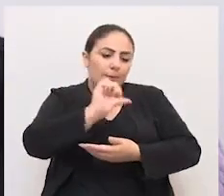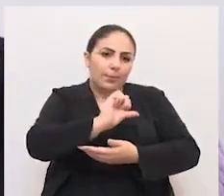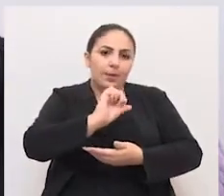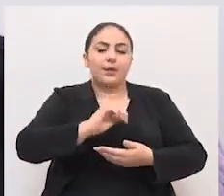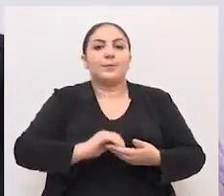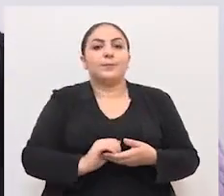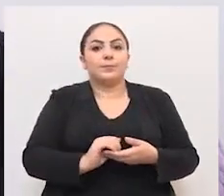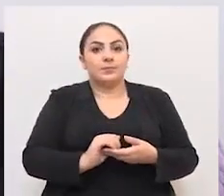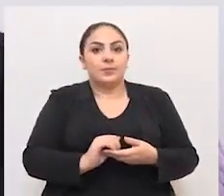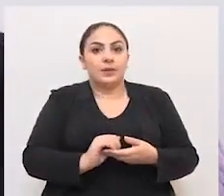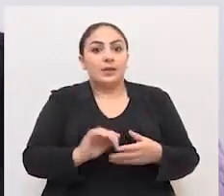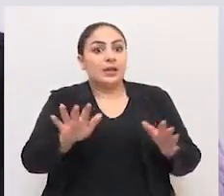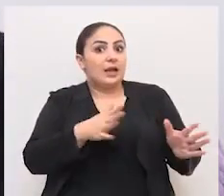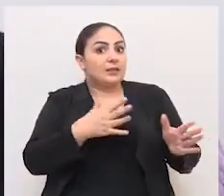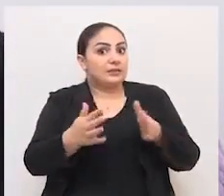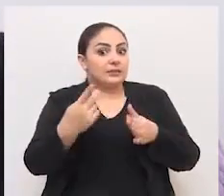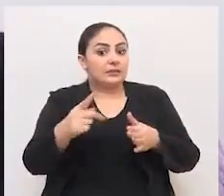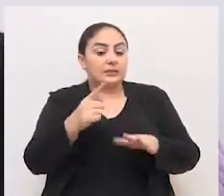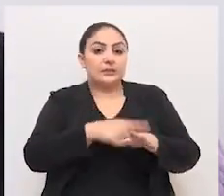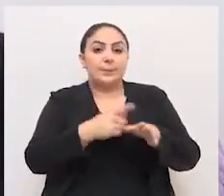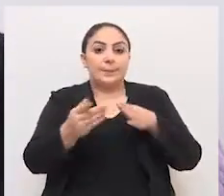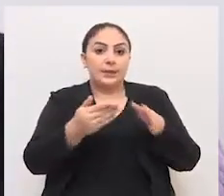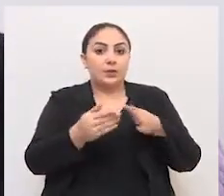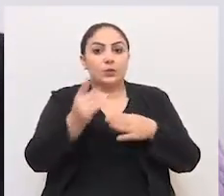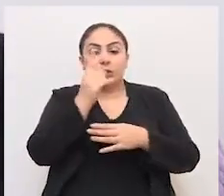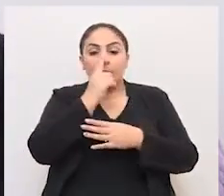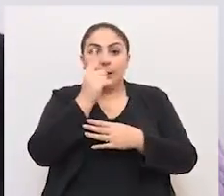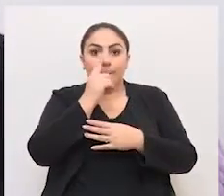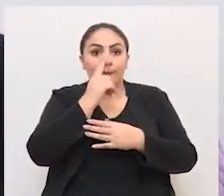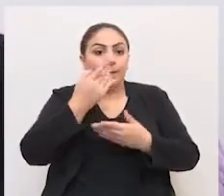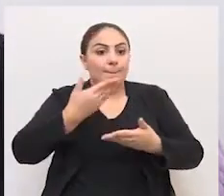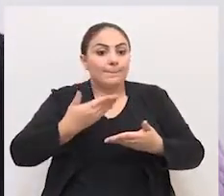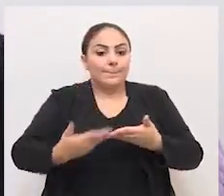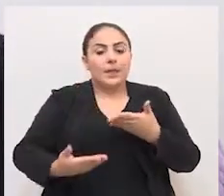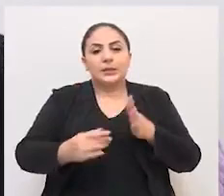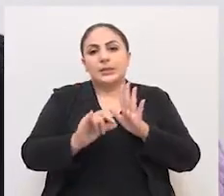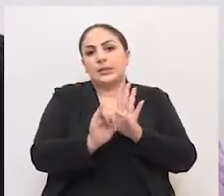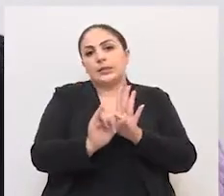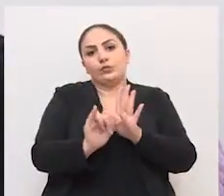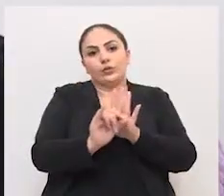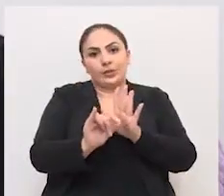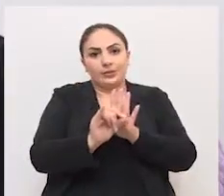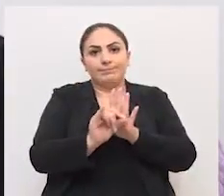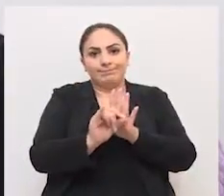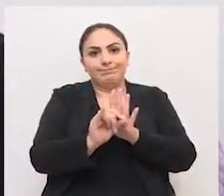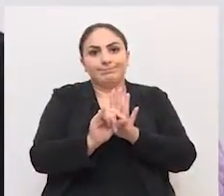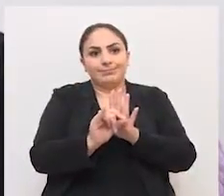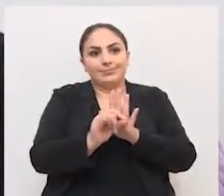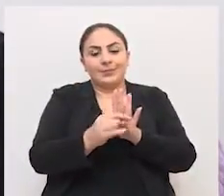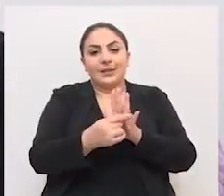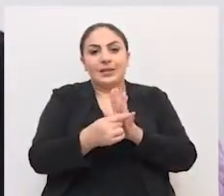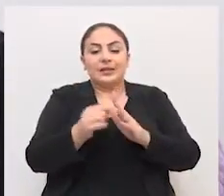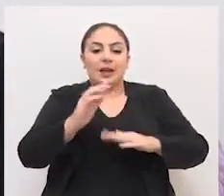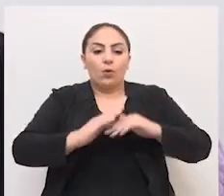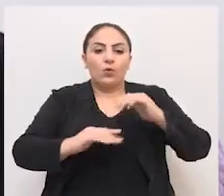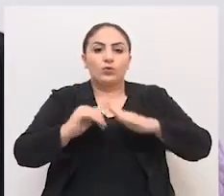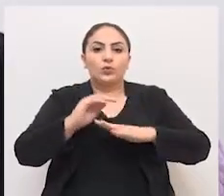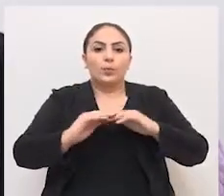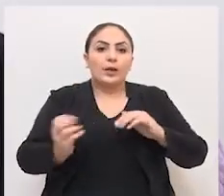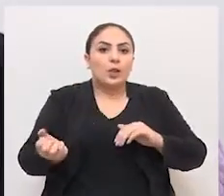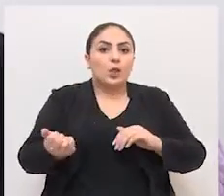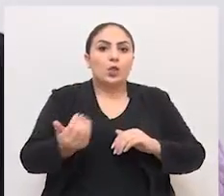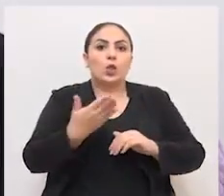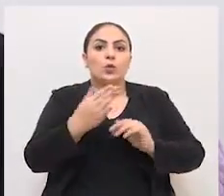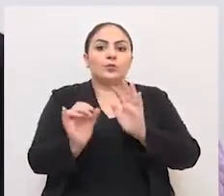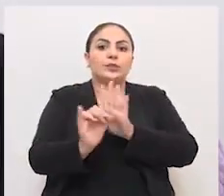mamar. E muitas vezes nesse momento a mãe perde a sua identidade e acaba construindo